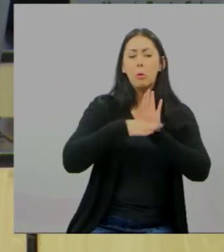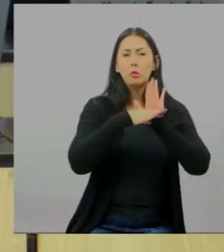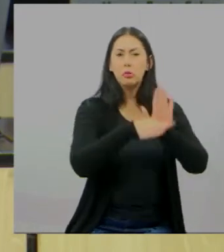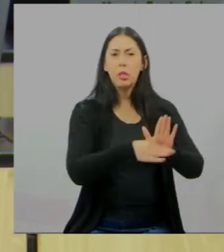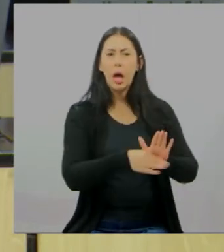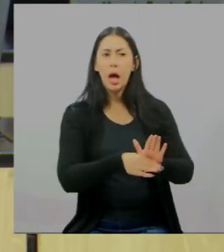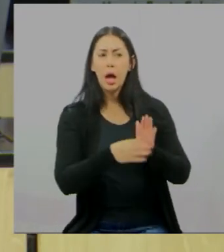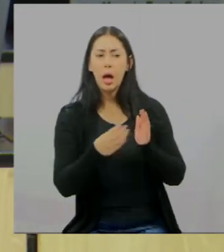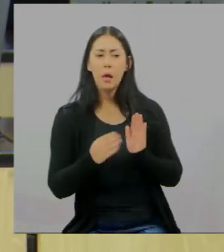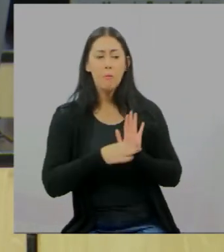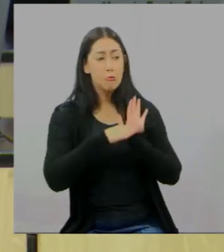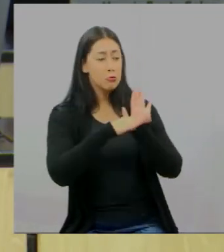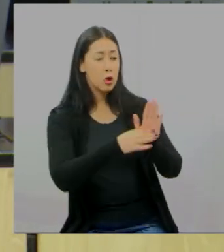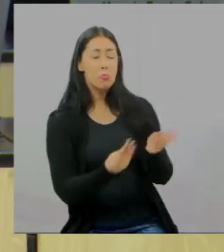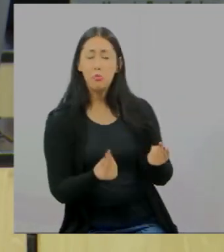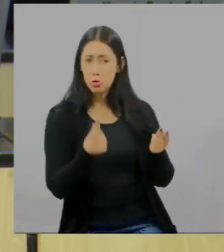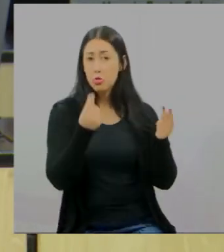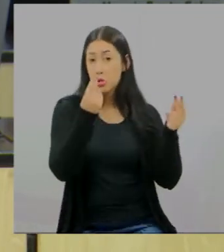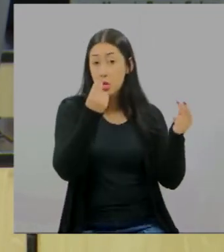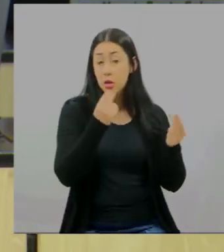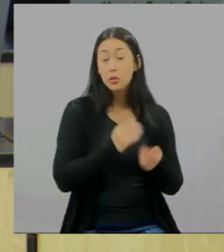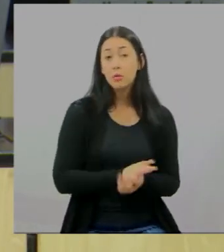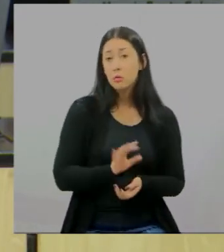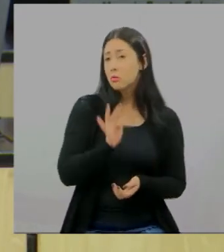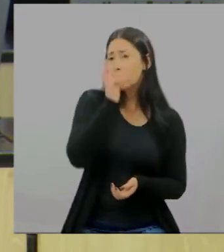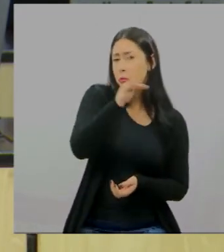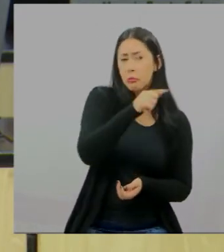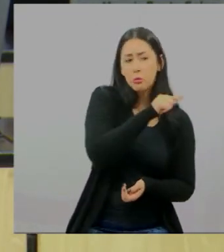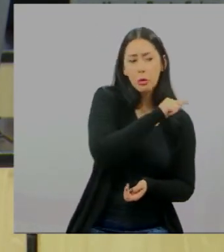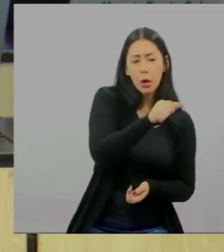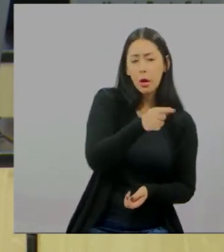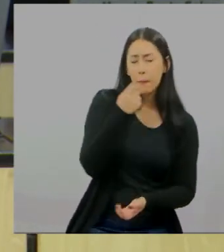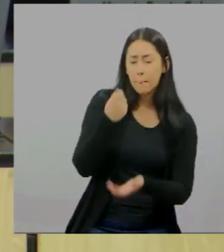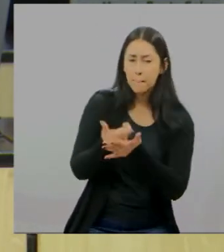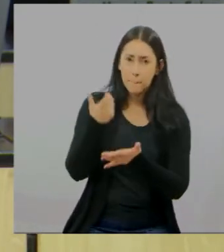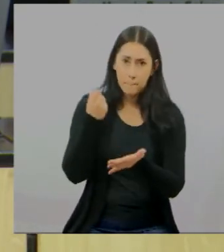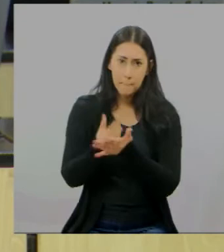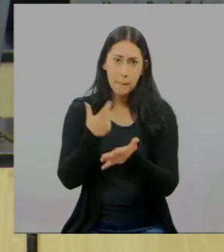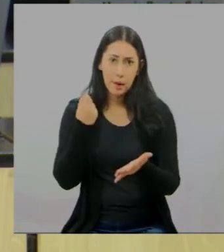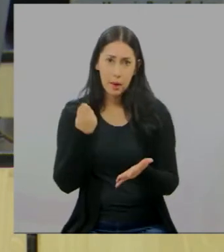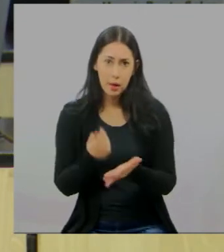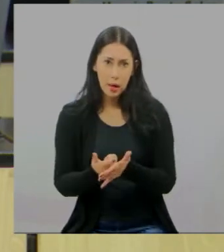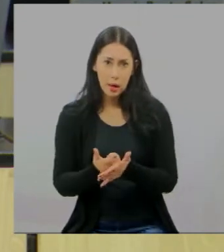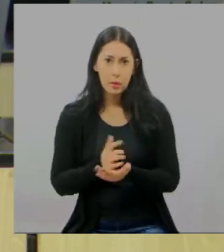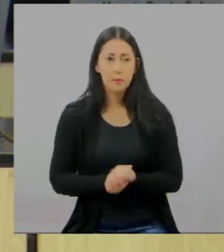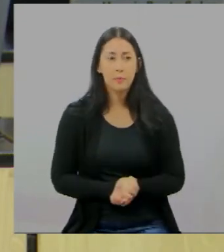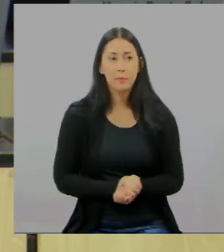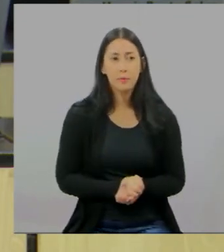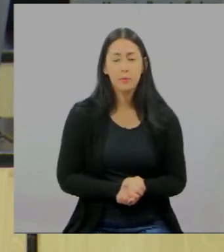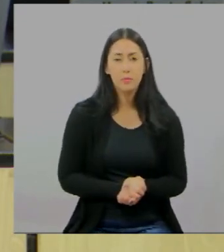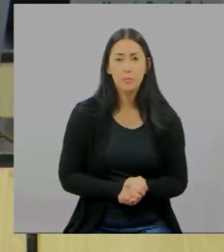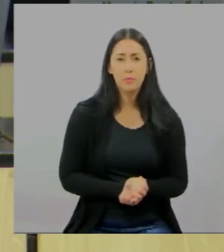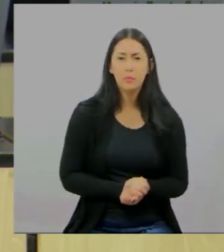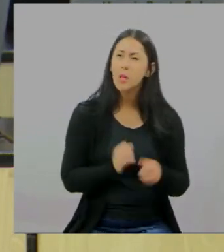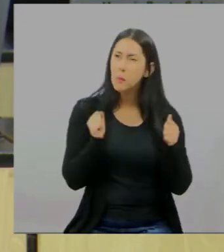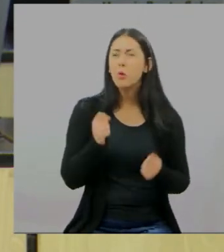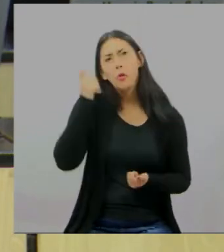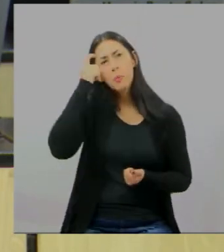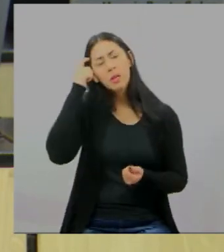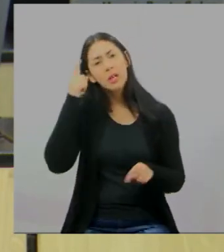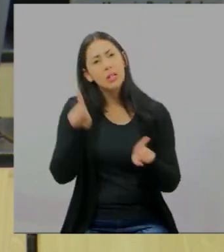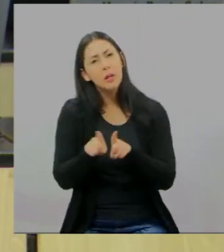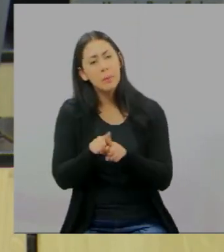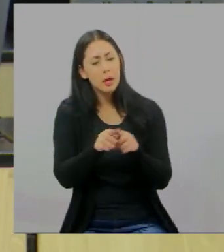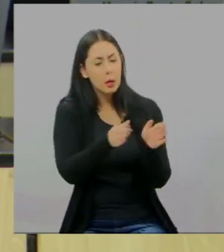minimizar as dívidas dos comerciantes? Diante da incerteza de estabilizar o comércio na linha da dívida, poderá se pensar em prazo de carência